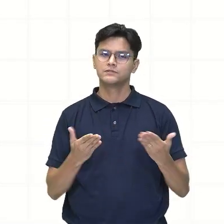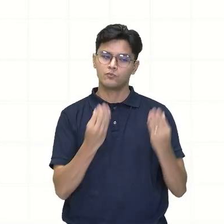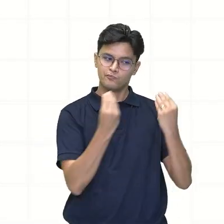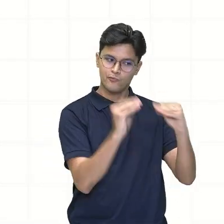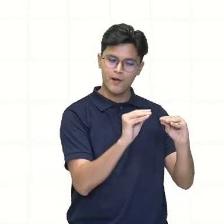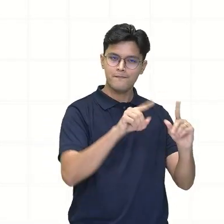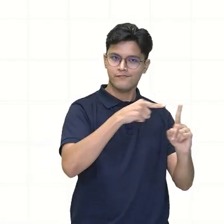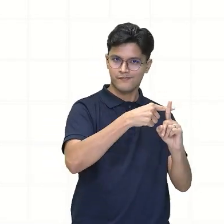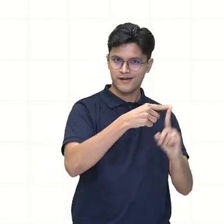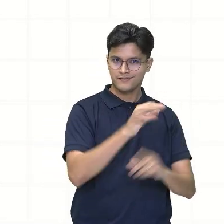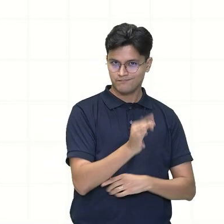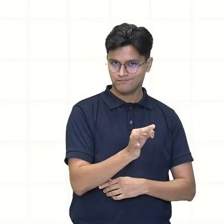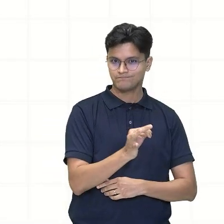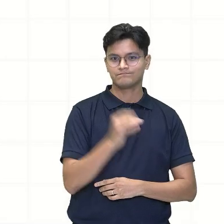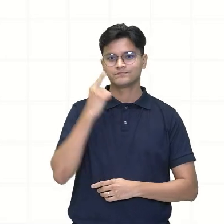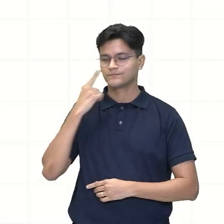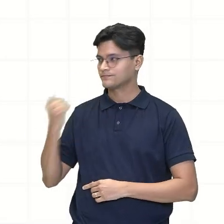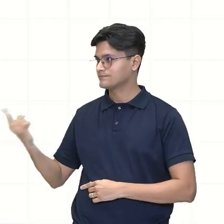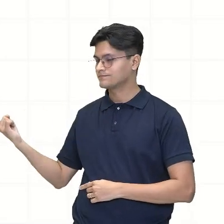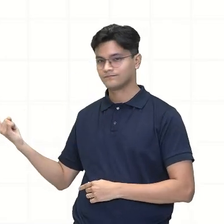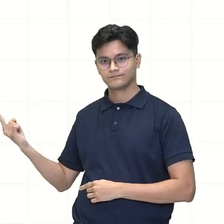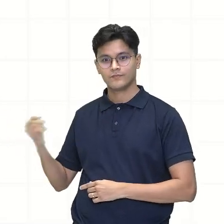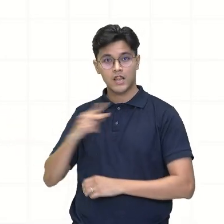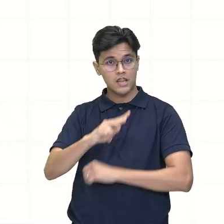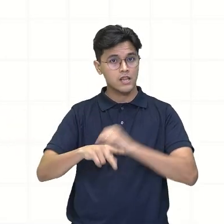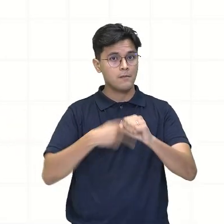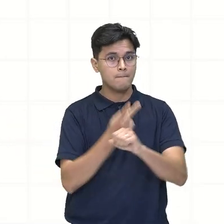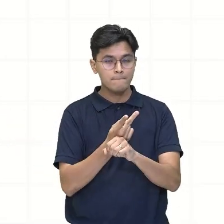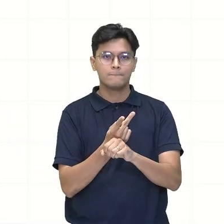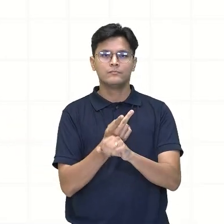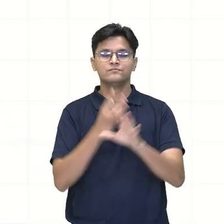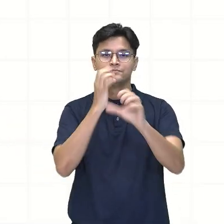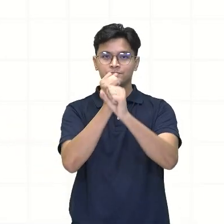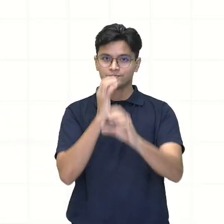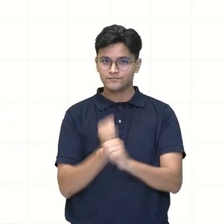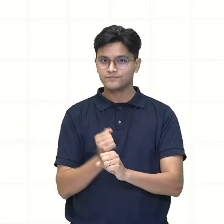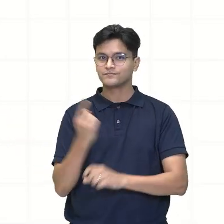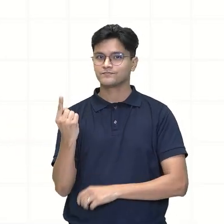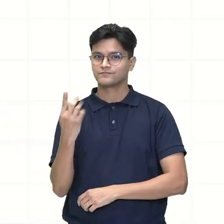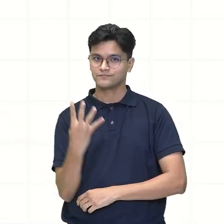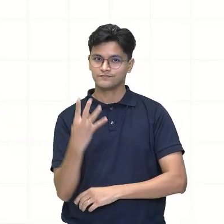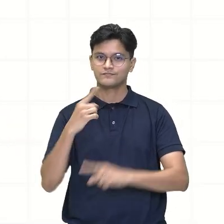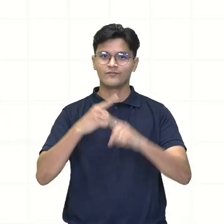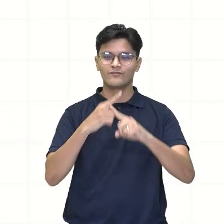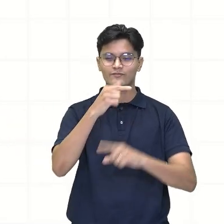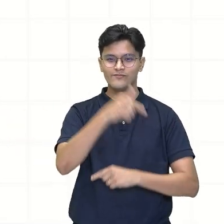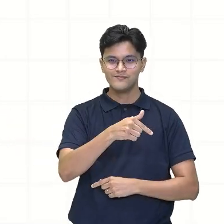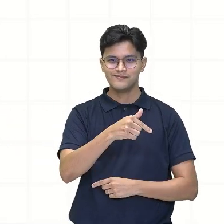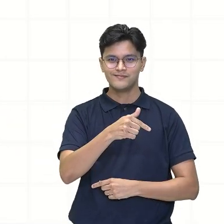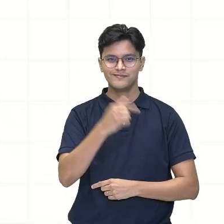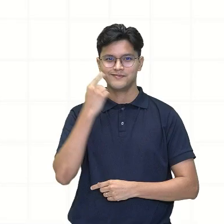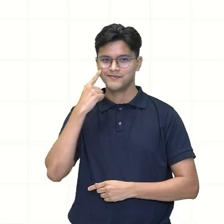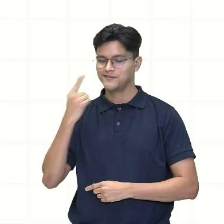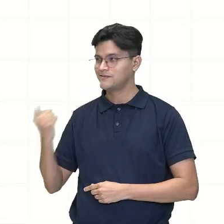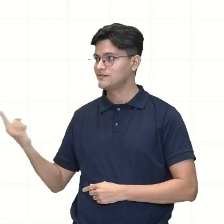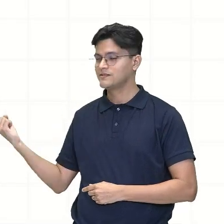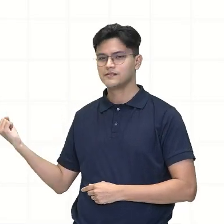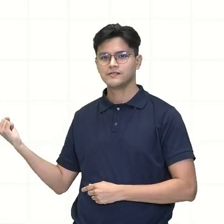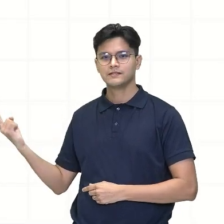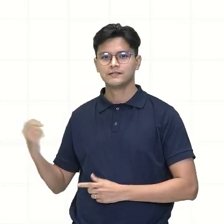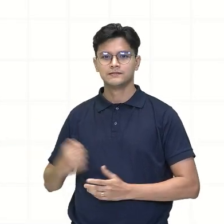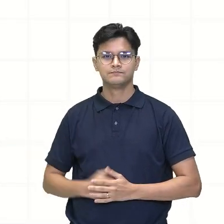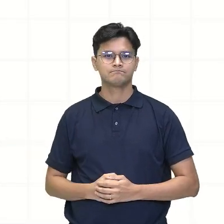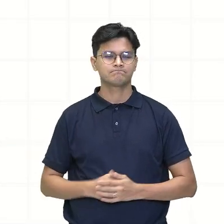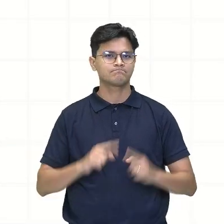aí a gente resolve a multiplicação do 14 por 7. Professor, eu não sei